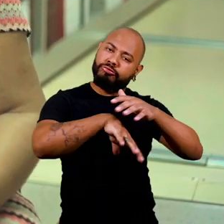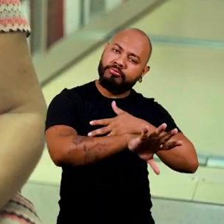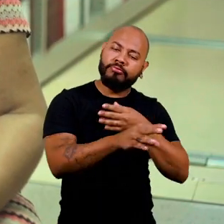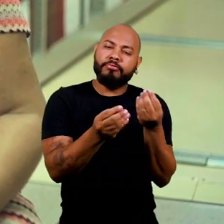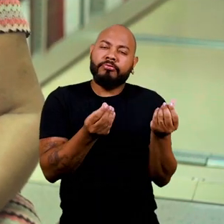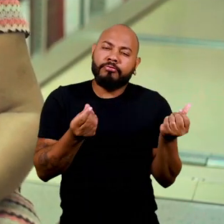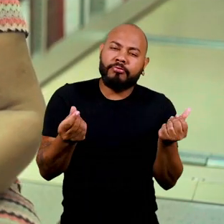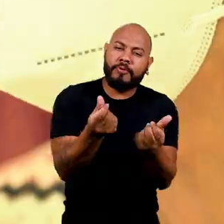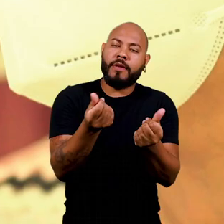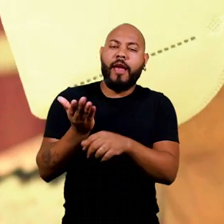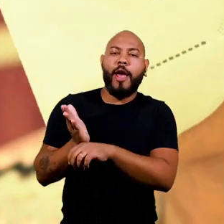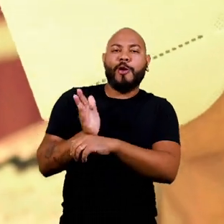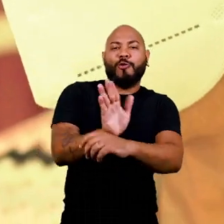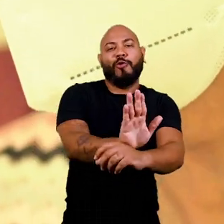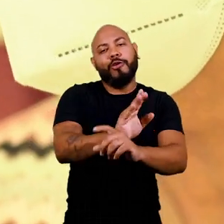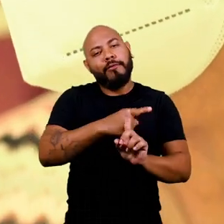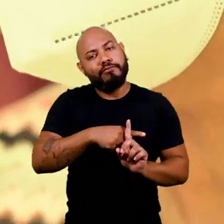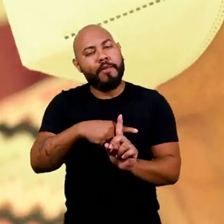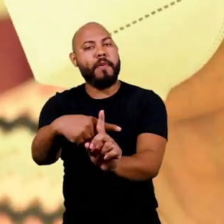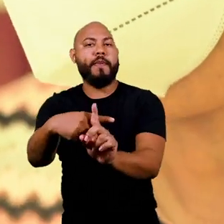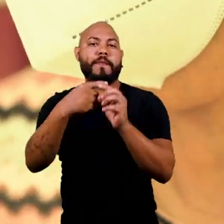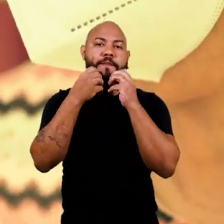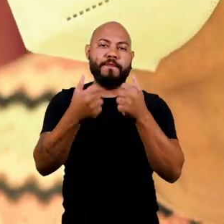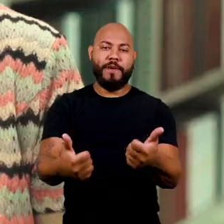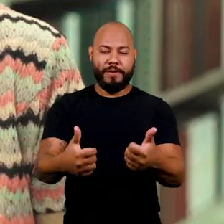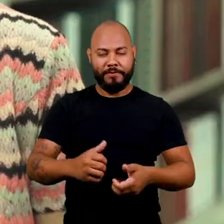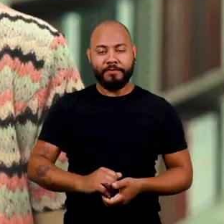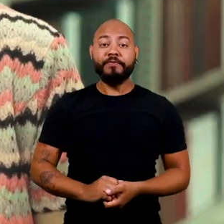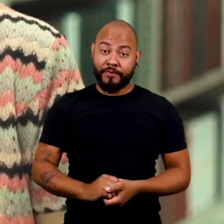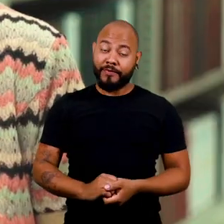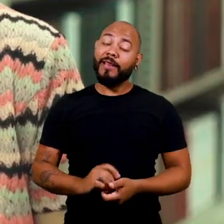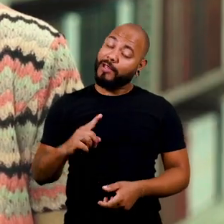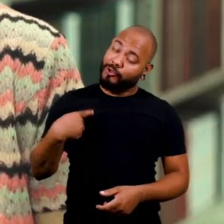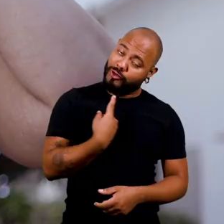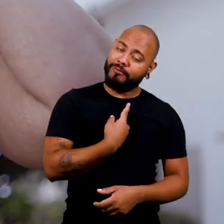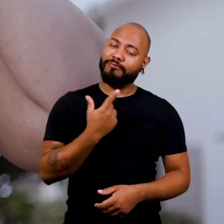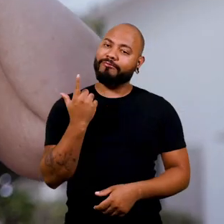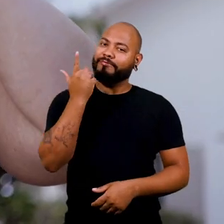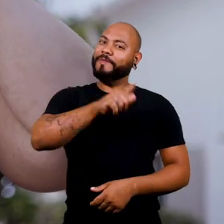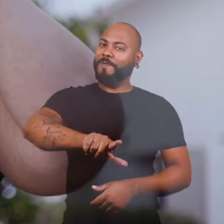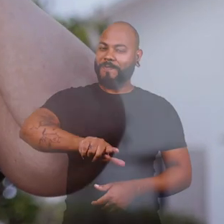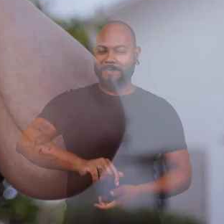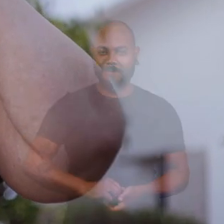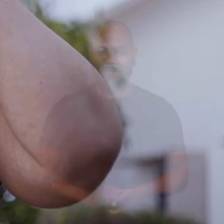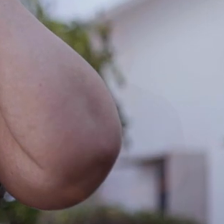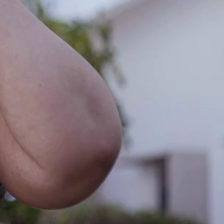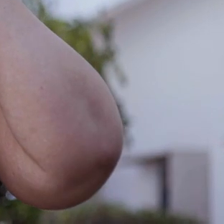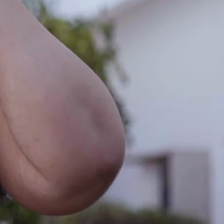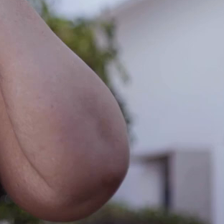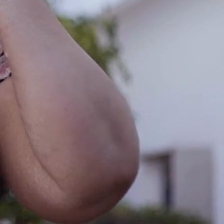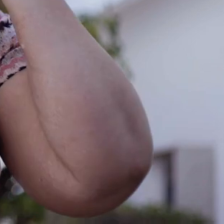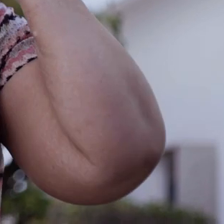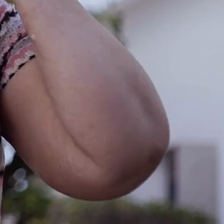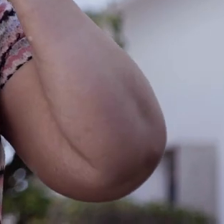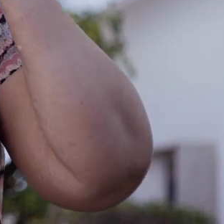ser beneficiado com os resultados que nós obtivemos. E a gente tem feito isso.